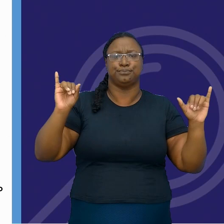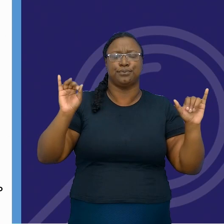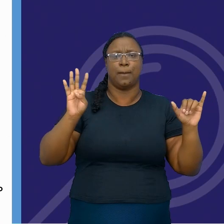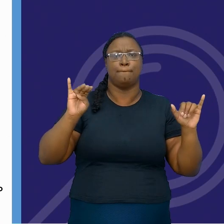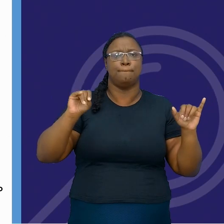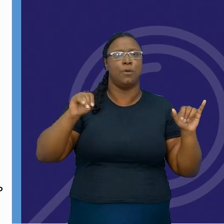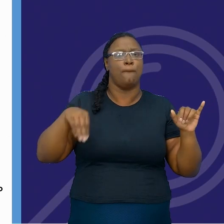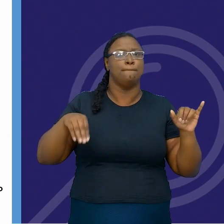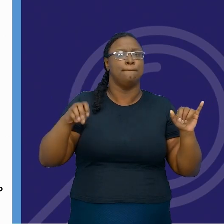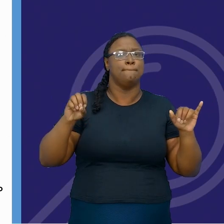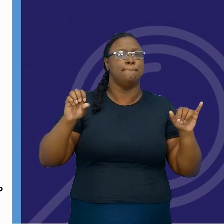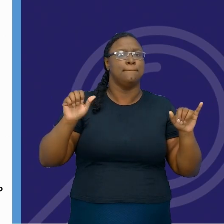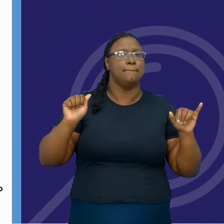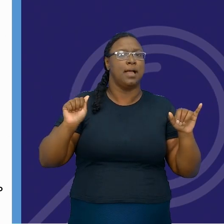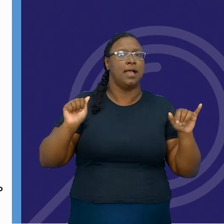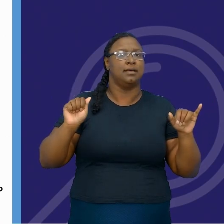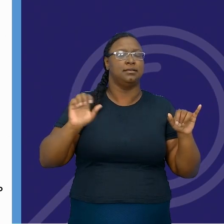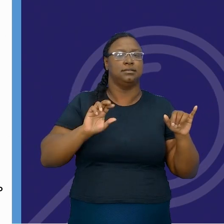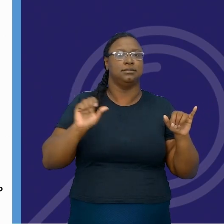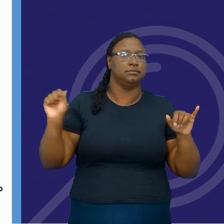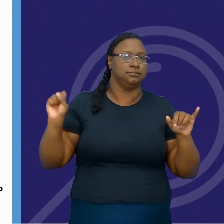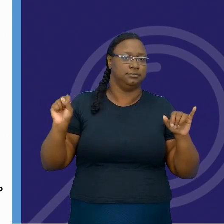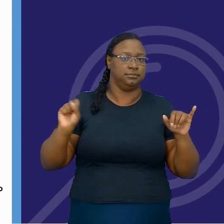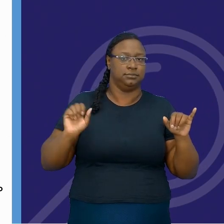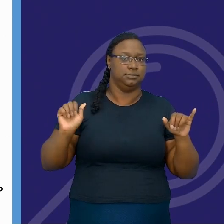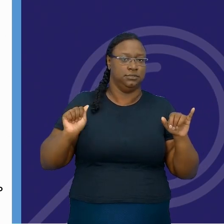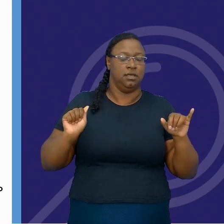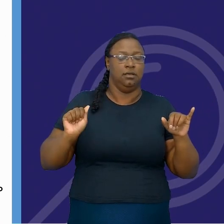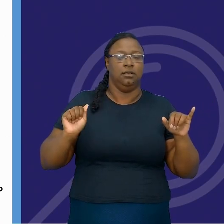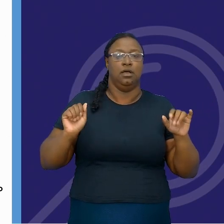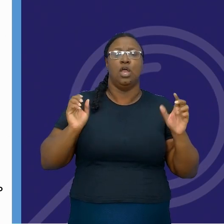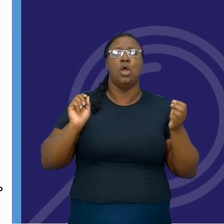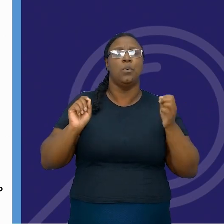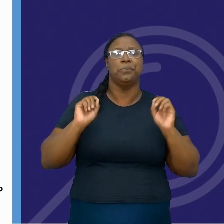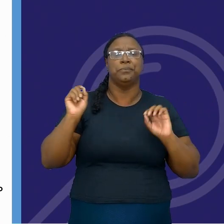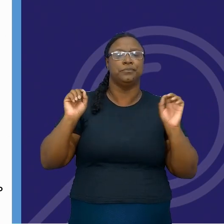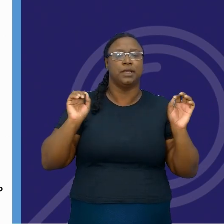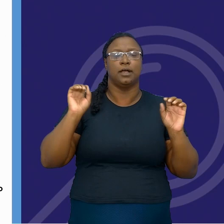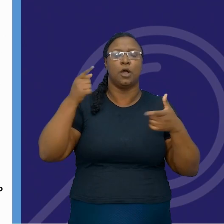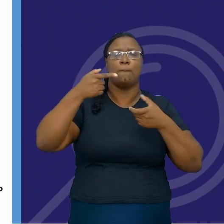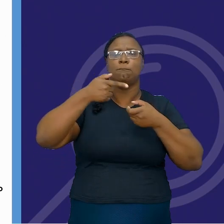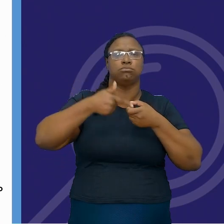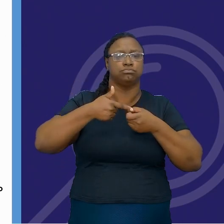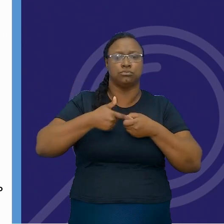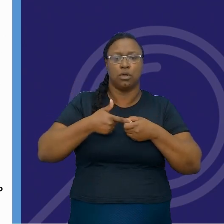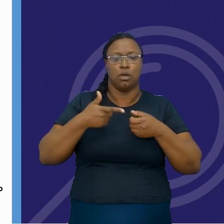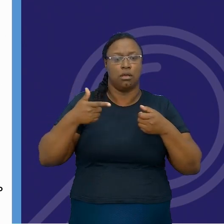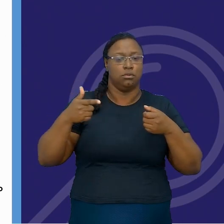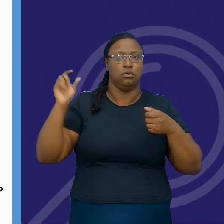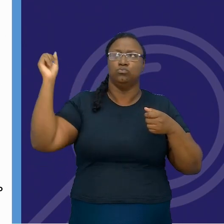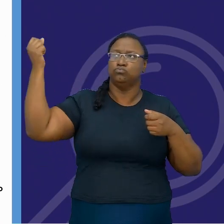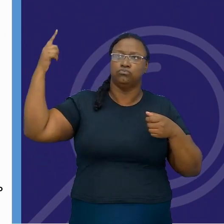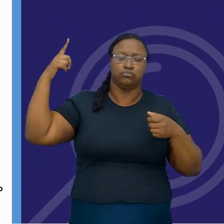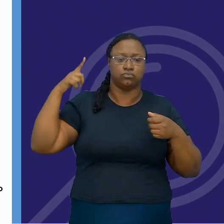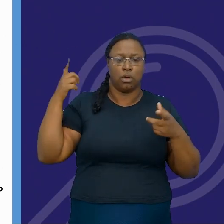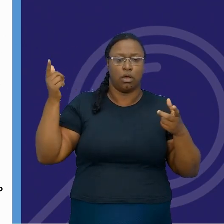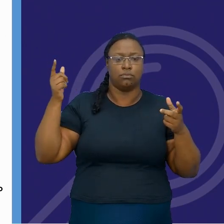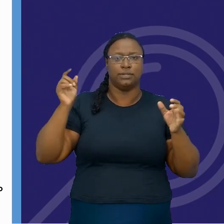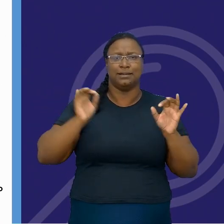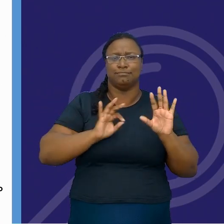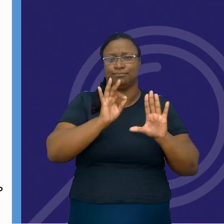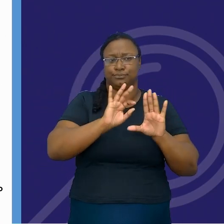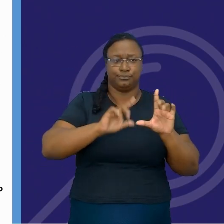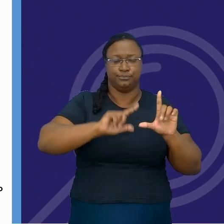energia eólica, gás natural, nuclear, né, então pensando na matriz energética elétrica, né,